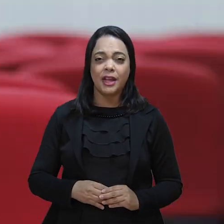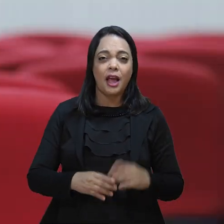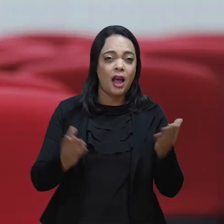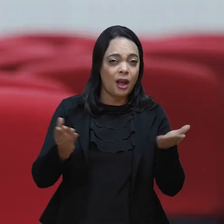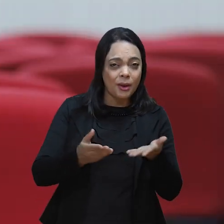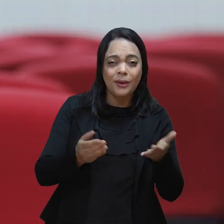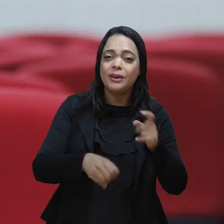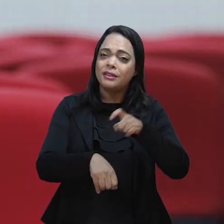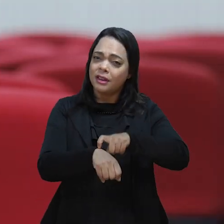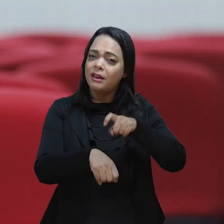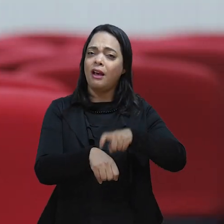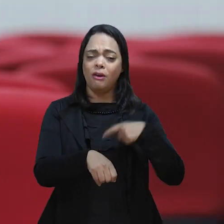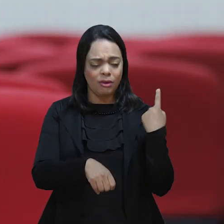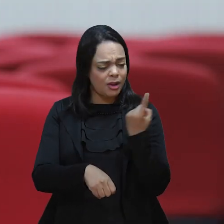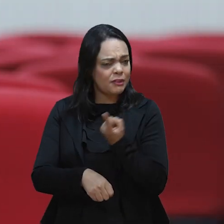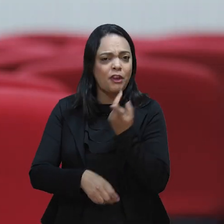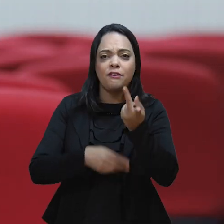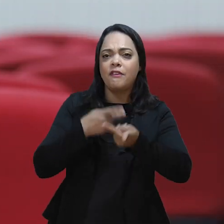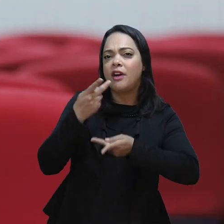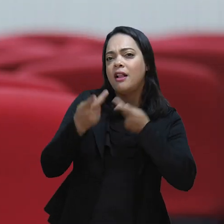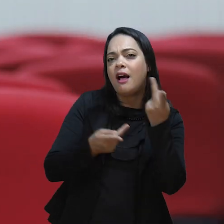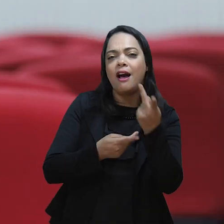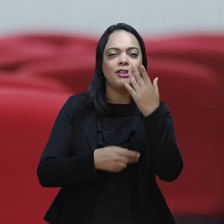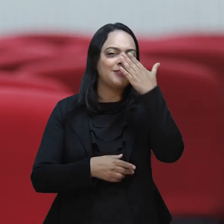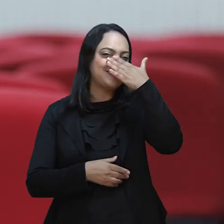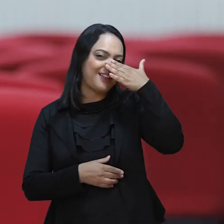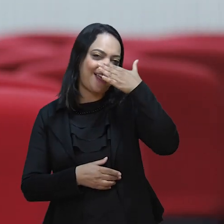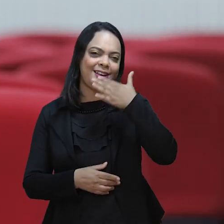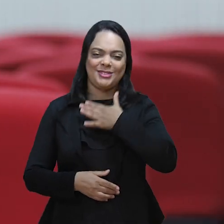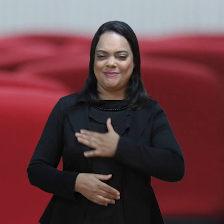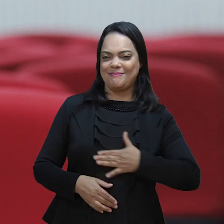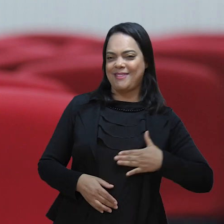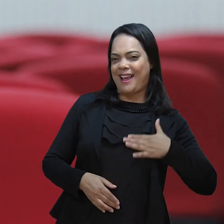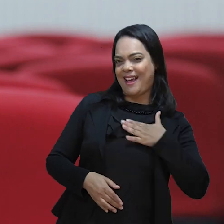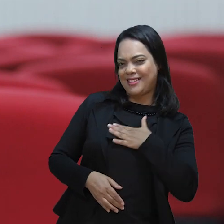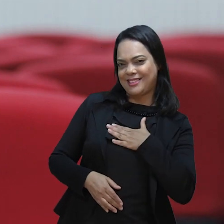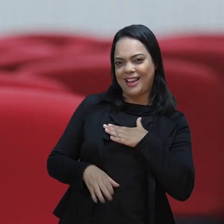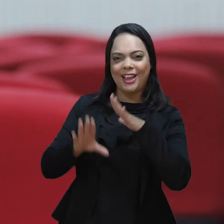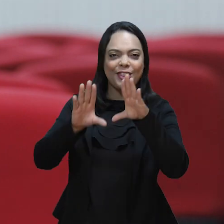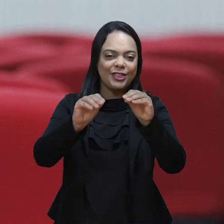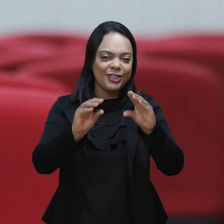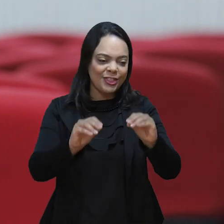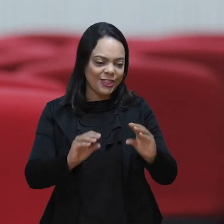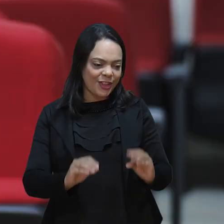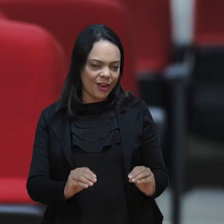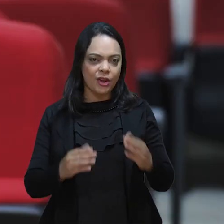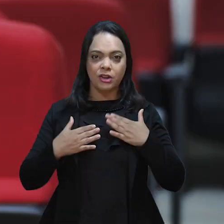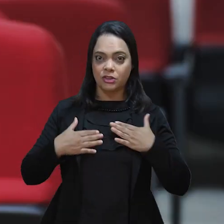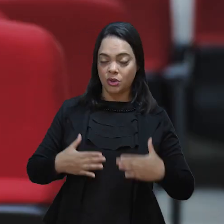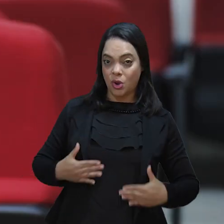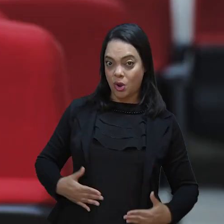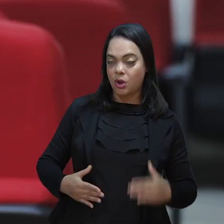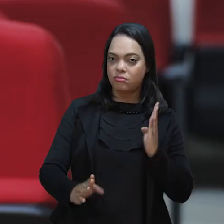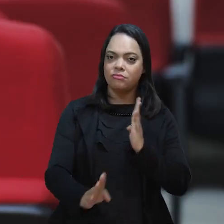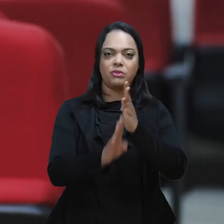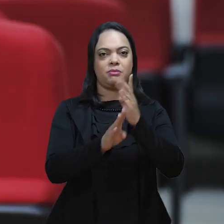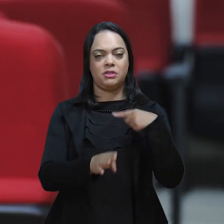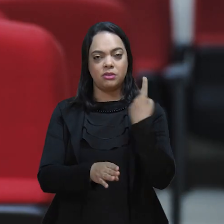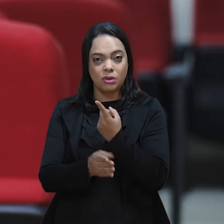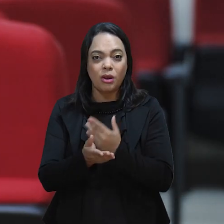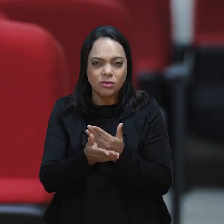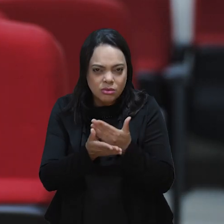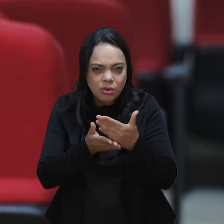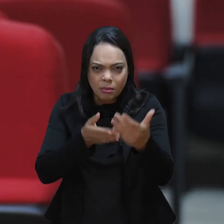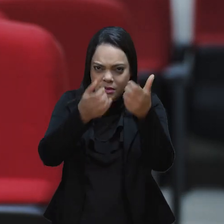hora de que a gente possa falar de sexo, de prazer, de toque, de corpo, de descoberta. Eu acho que quando a gente começar a colocar